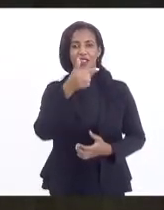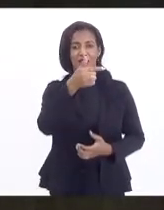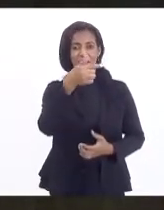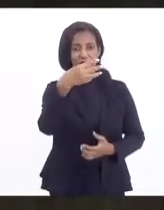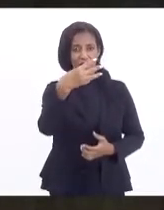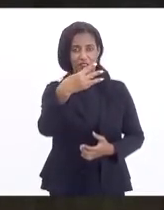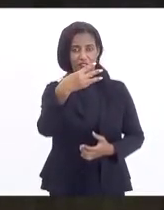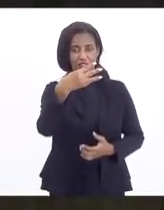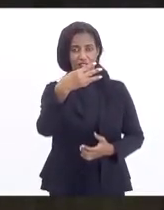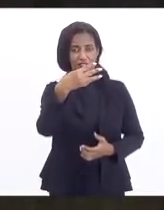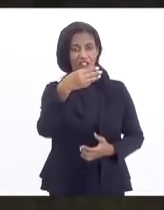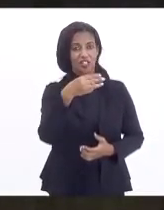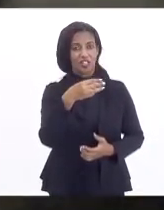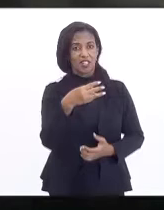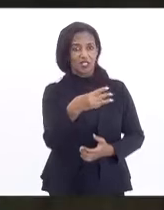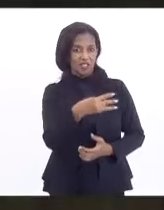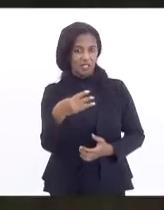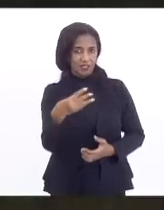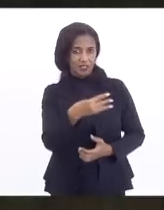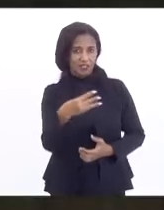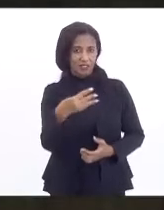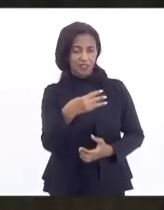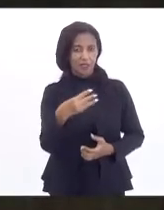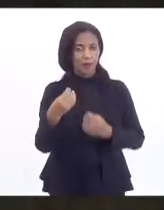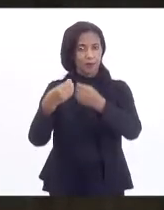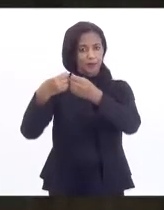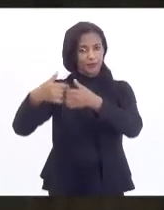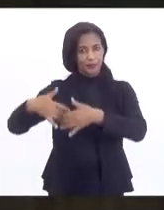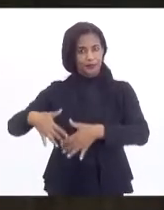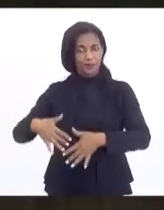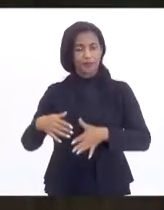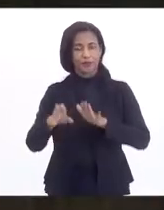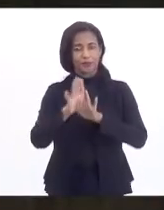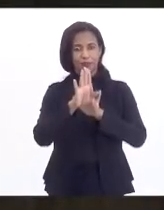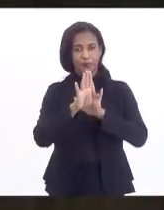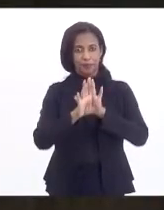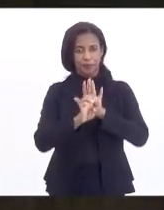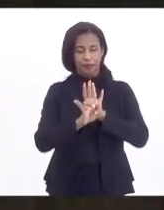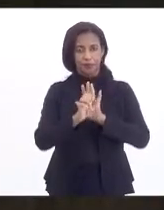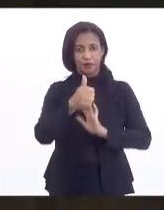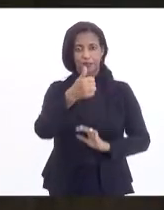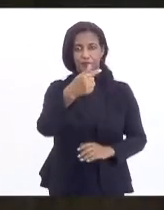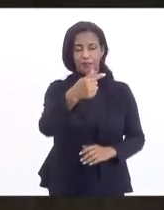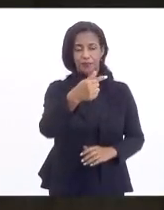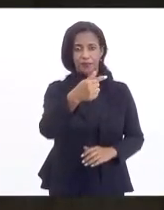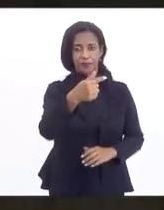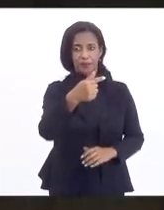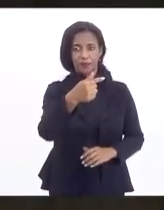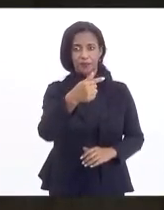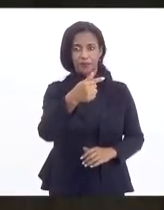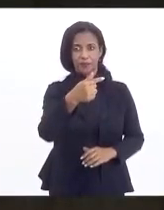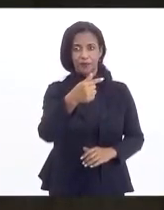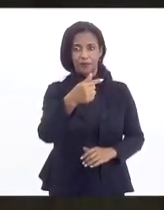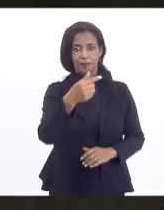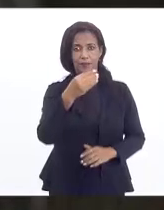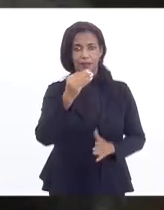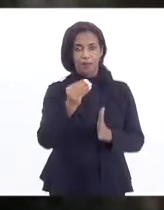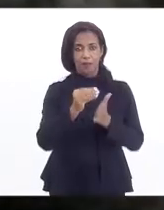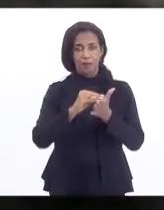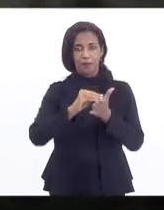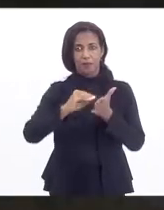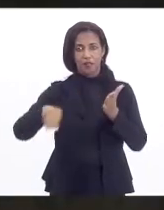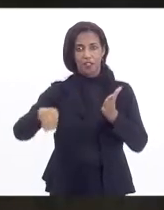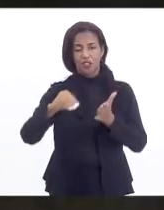23 e 33, pela prejudicabilidade da emenda 17 e pela rejeição da